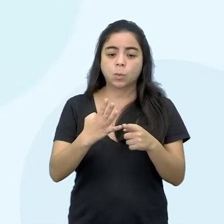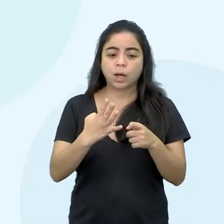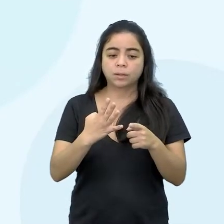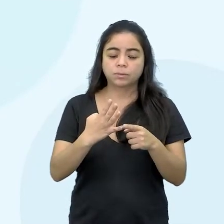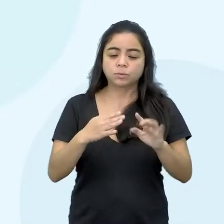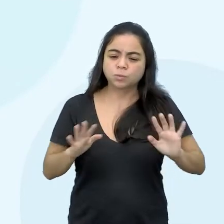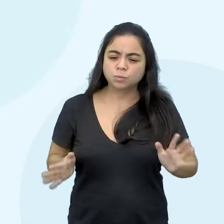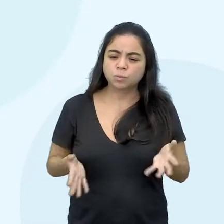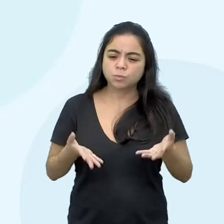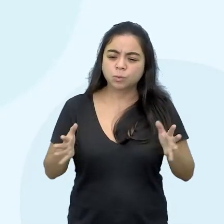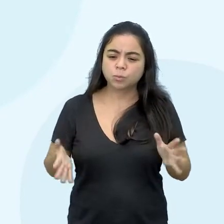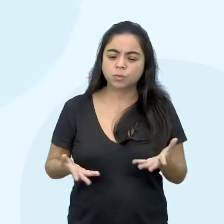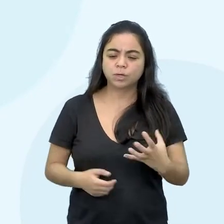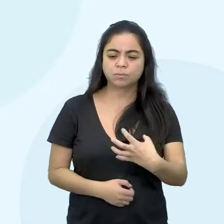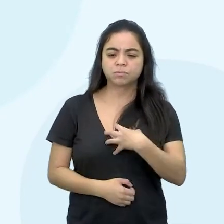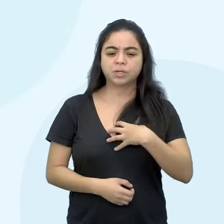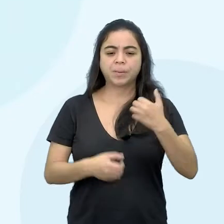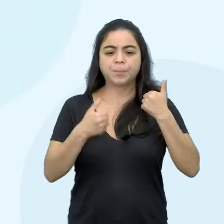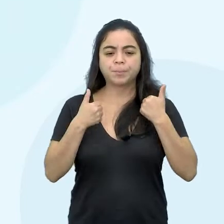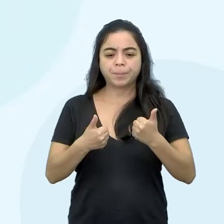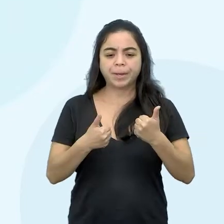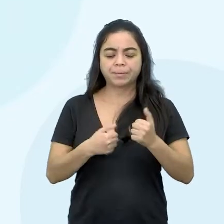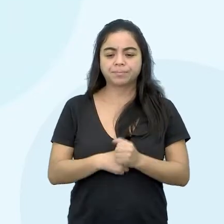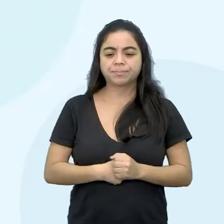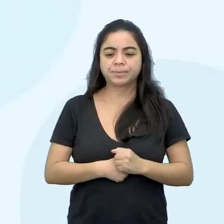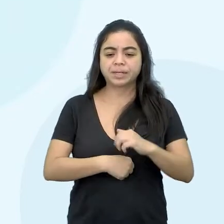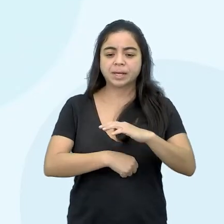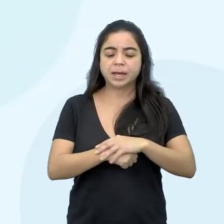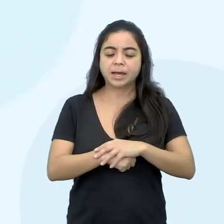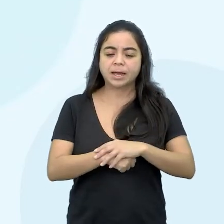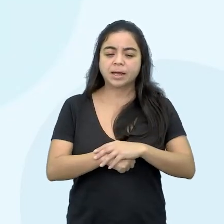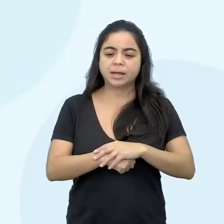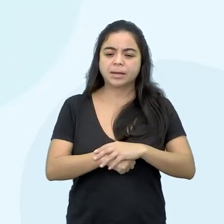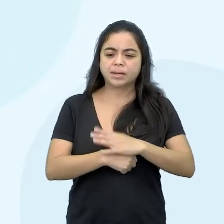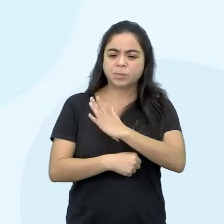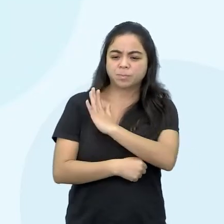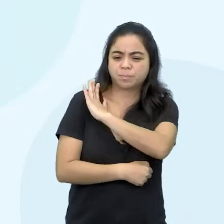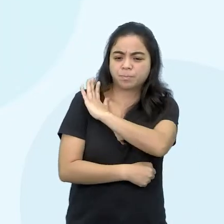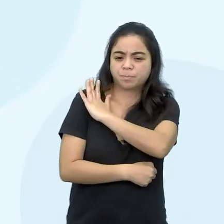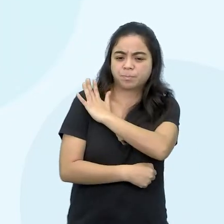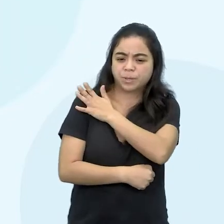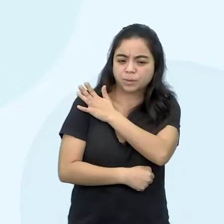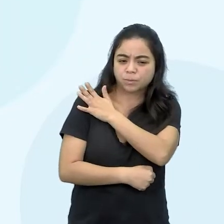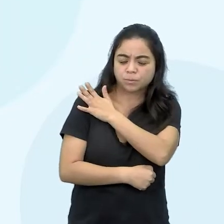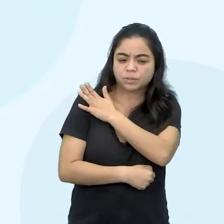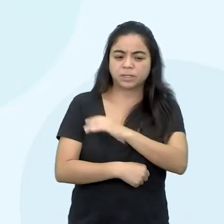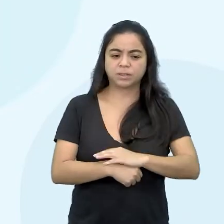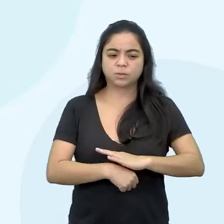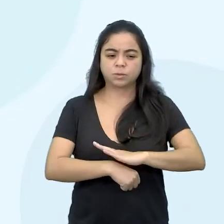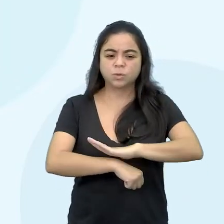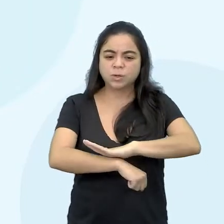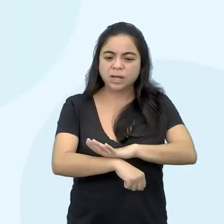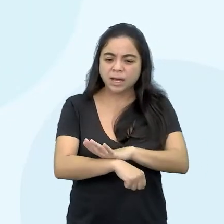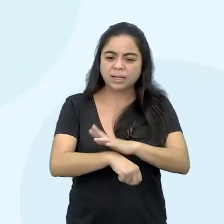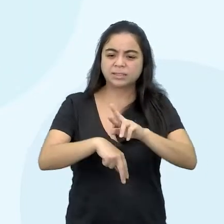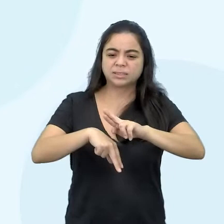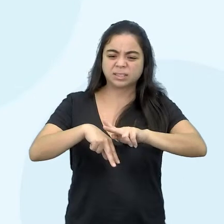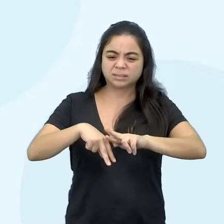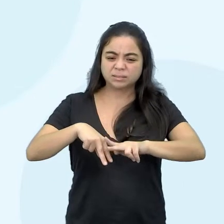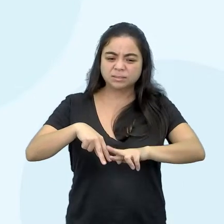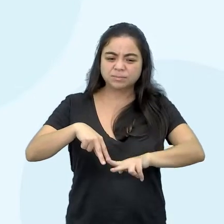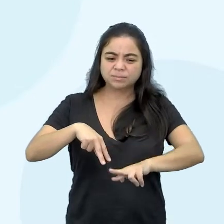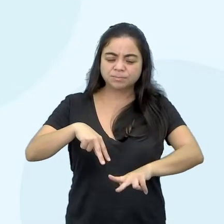promover o bem de todos, sem preconceitos de origem, raça, sexo,